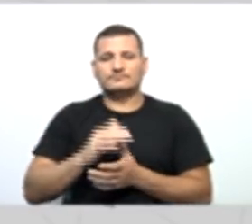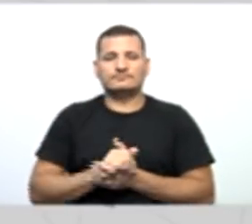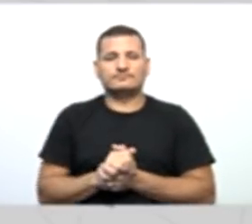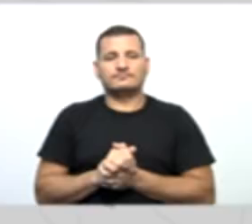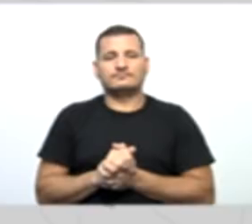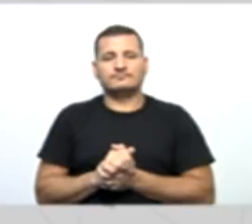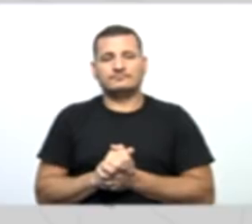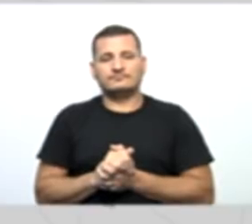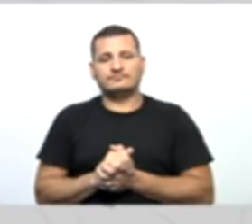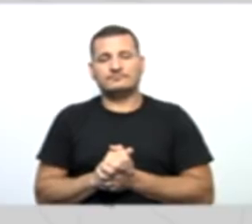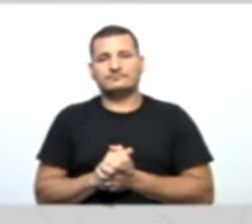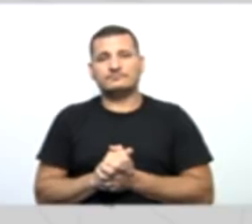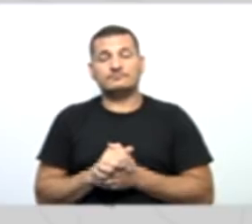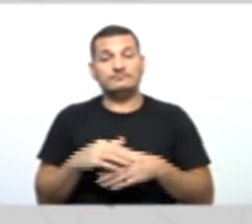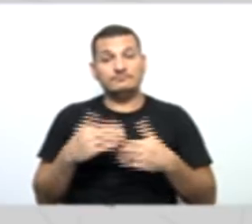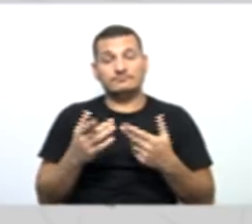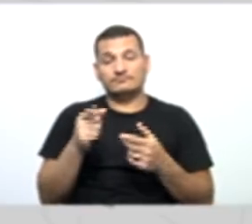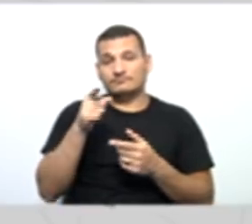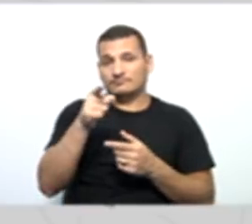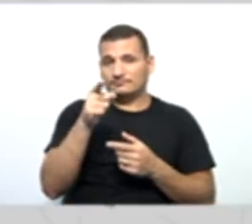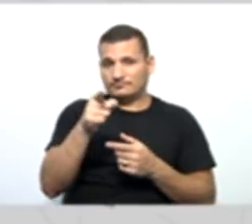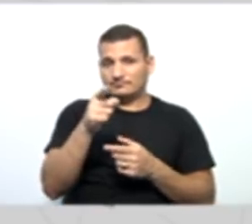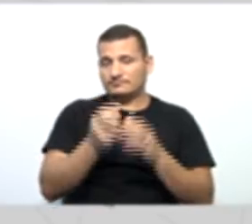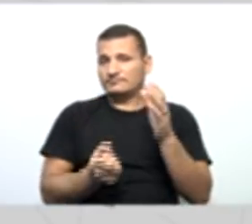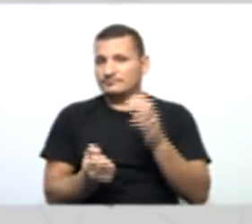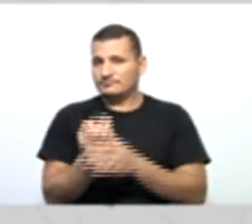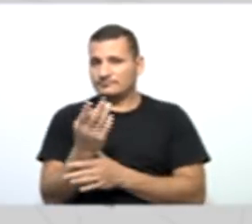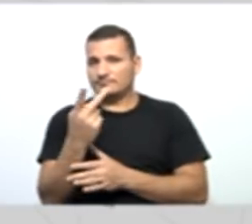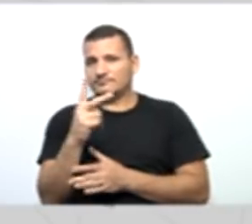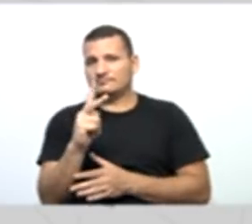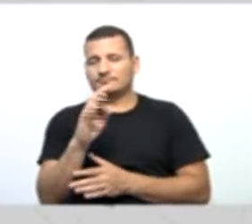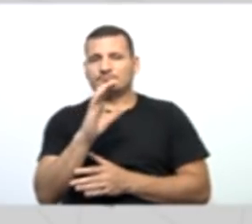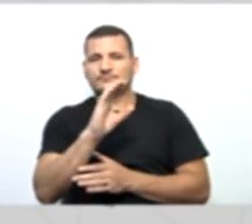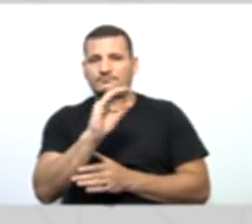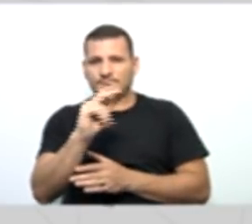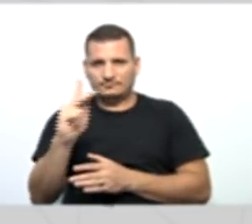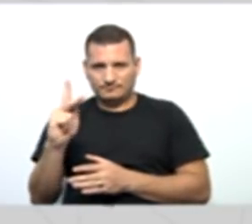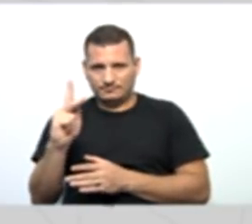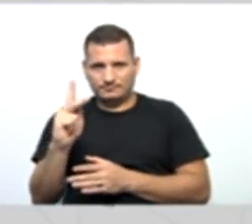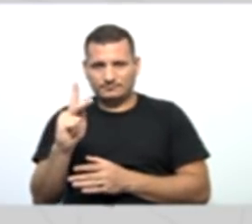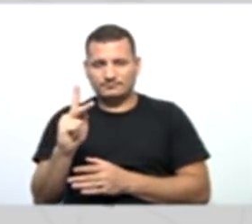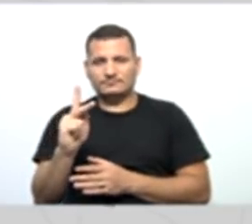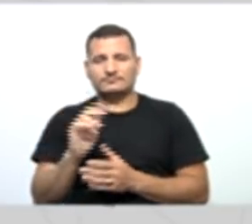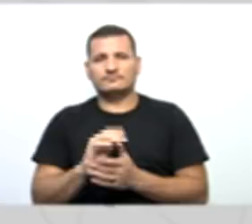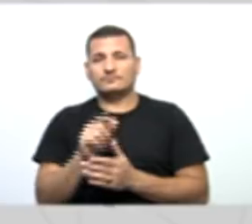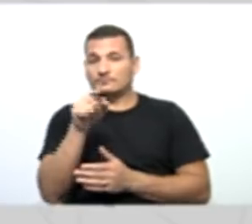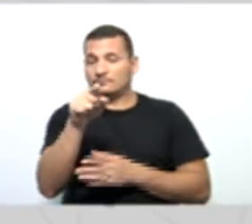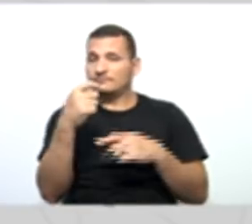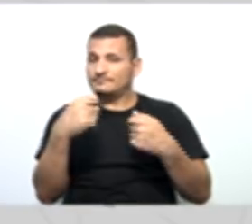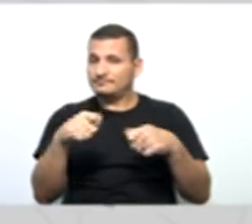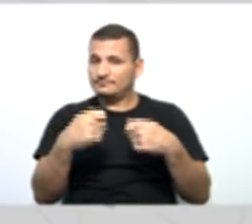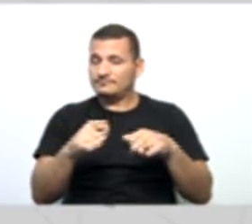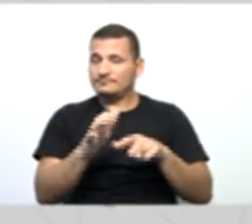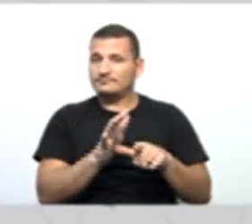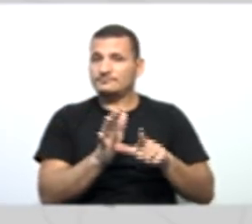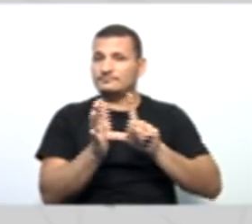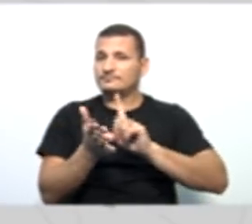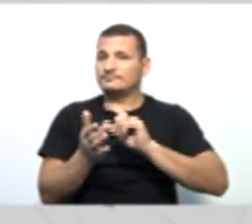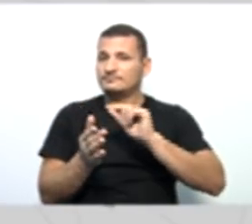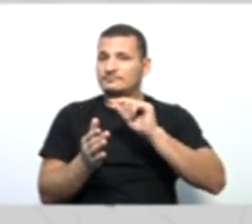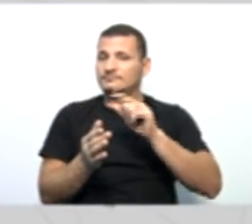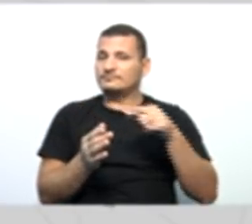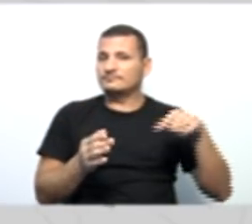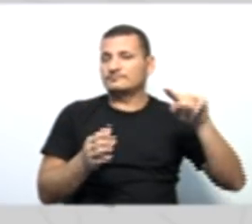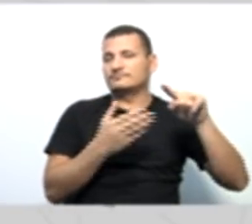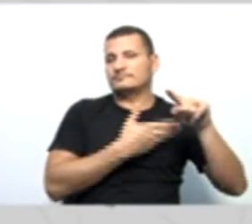quer dizer que você, na hora de montar a tua cooperativa, a tua organização, você precisa, antes disso, submetê-la a